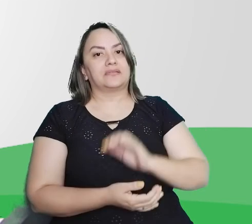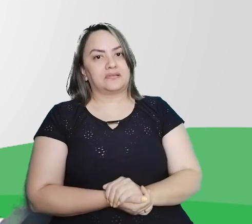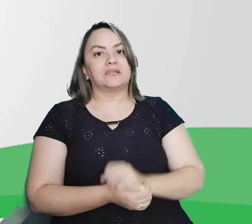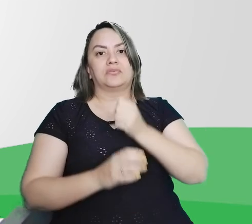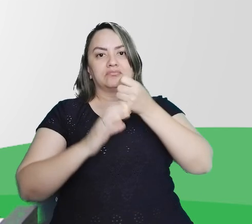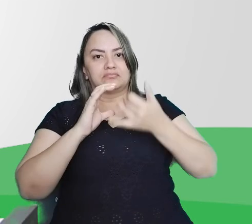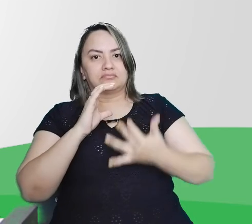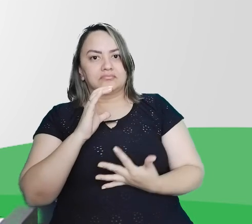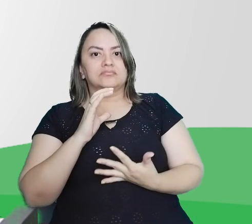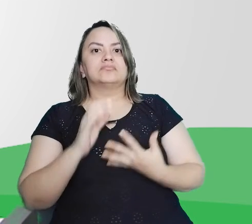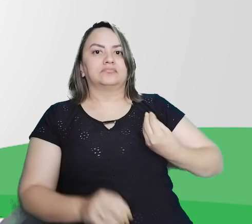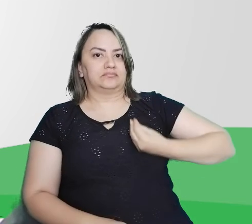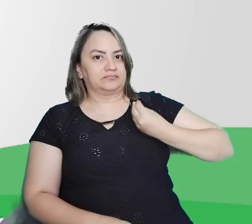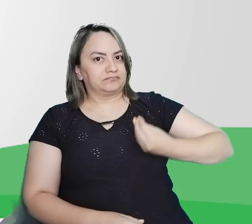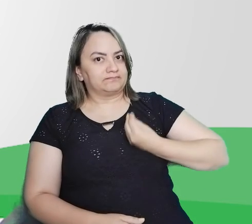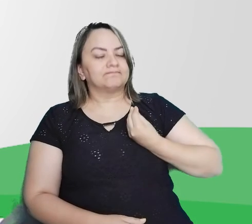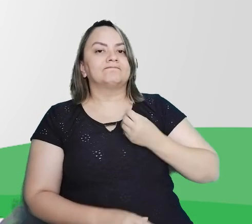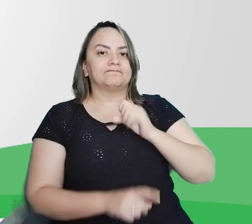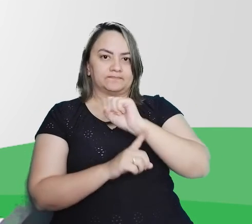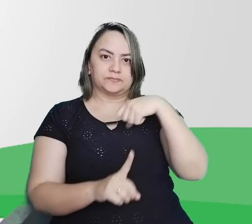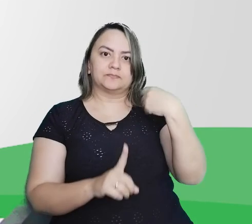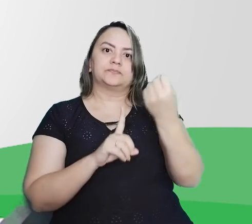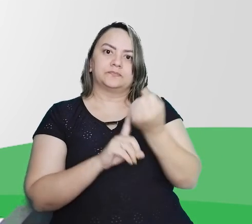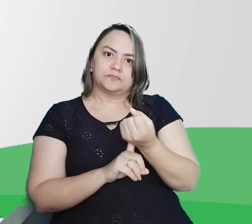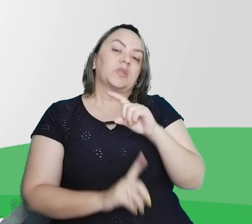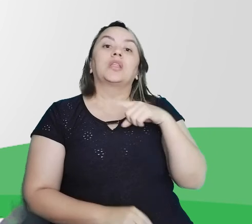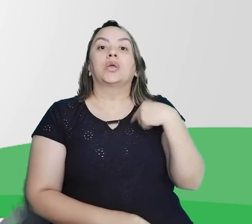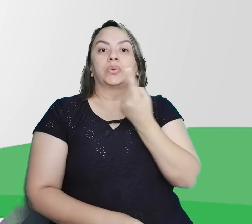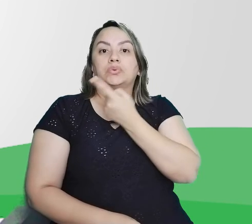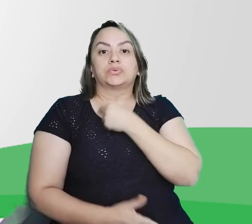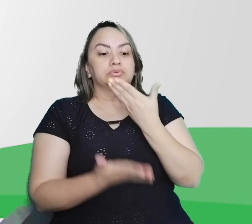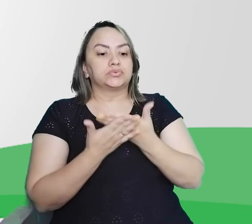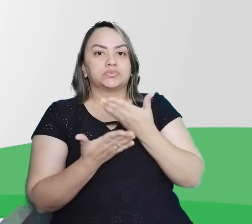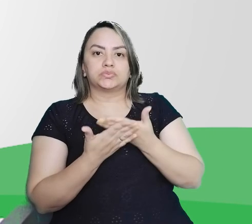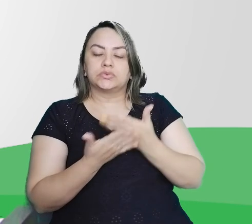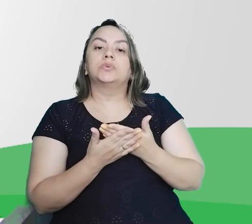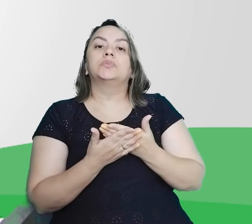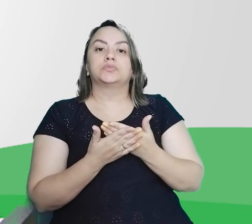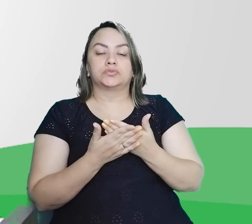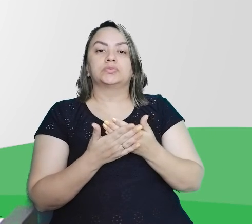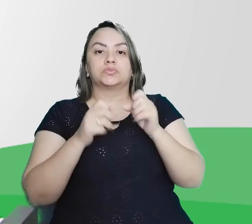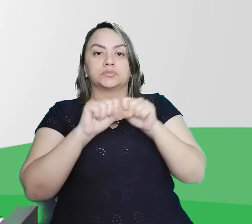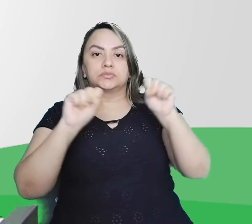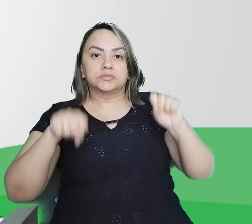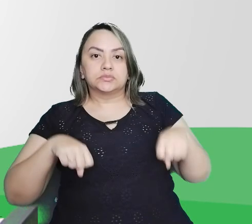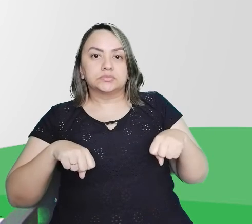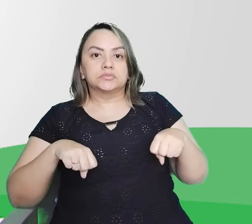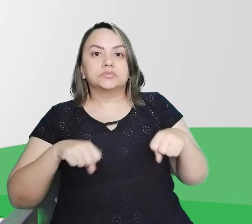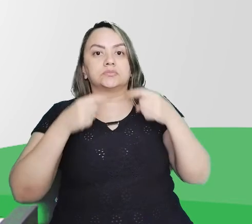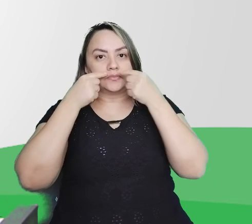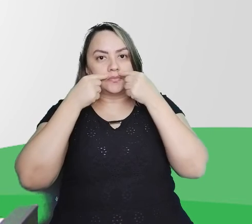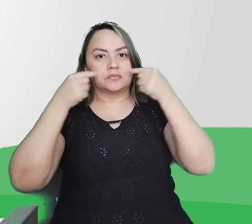nos aprofundamos no conceito de patriarcado, um sistema social que é responsável por manter os homens